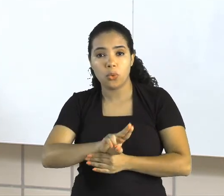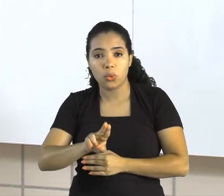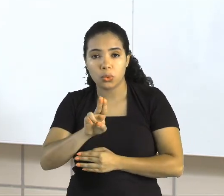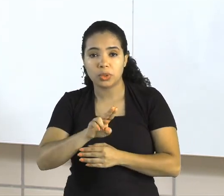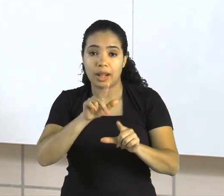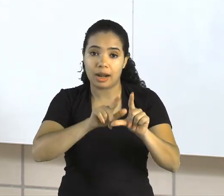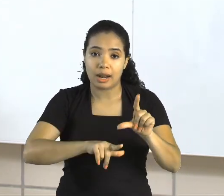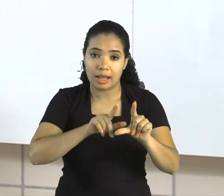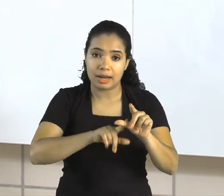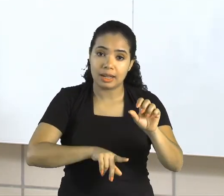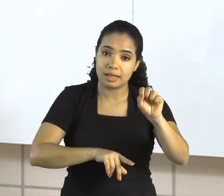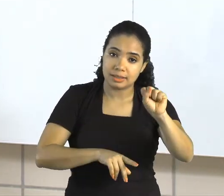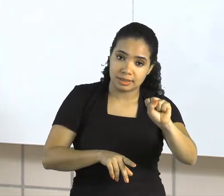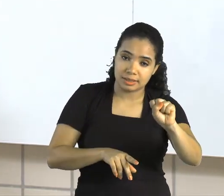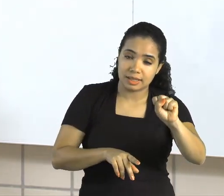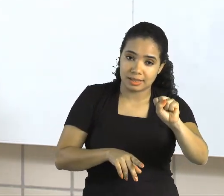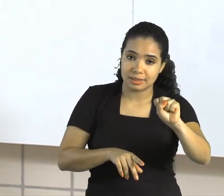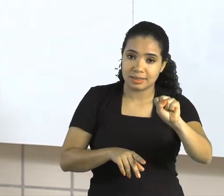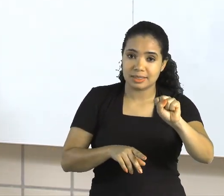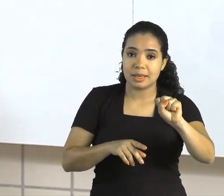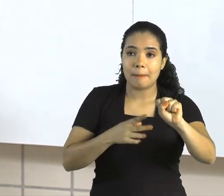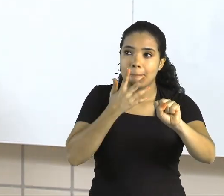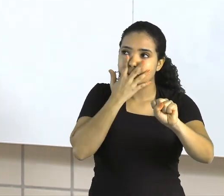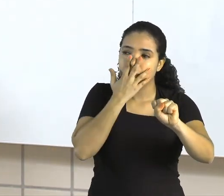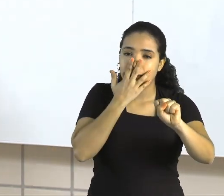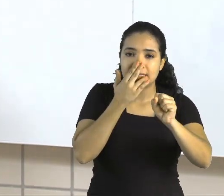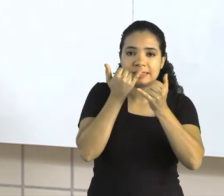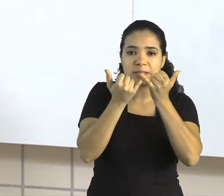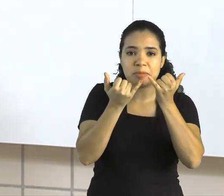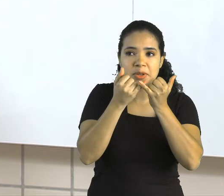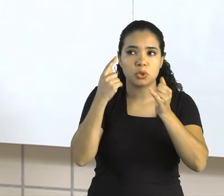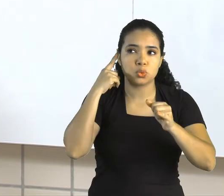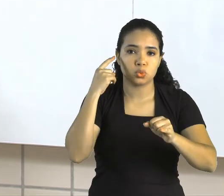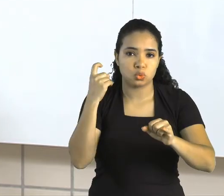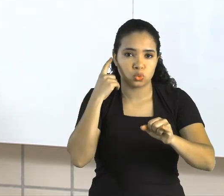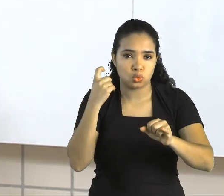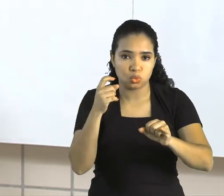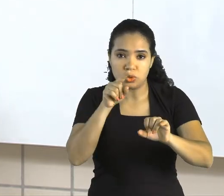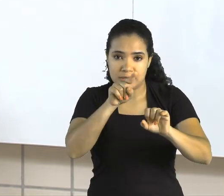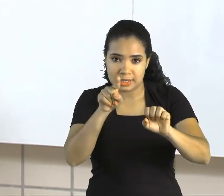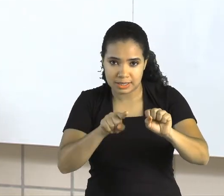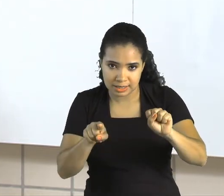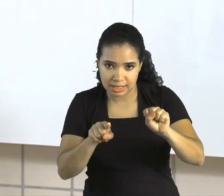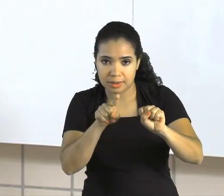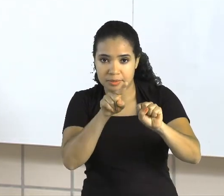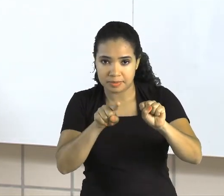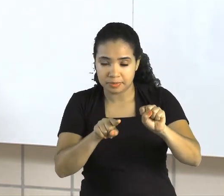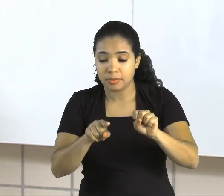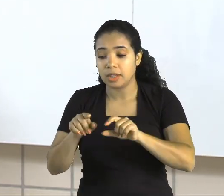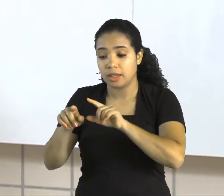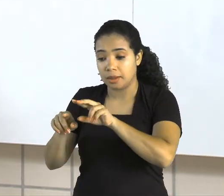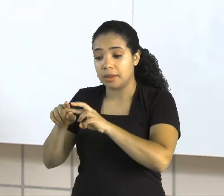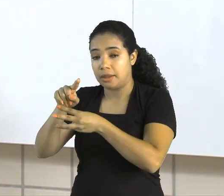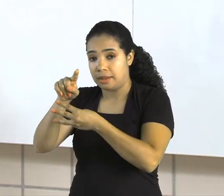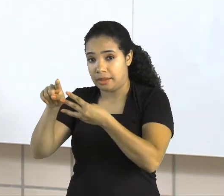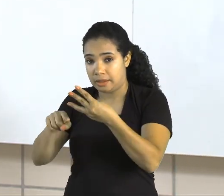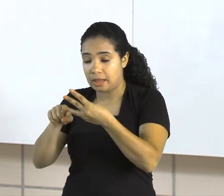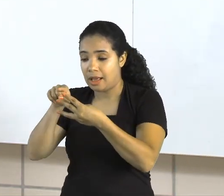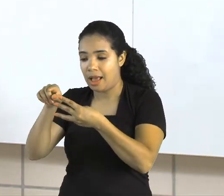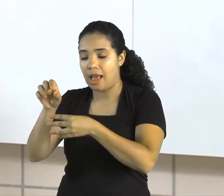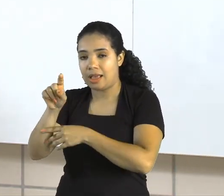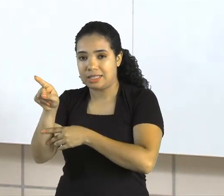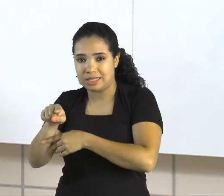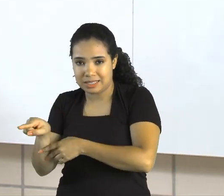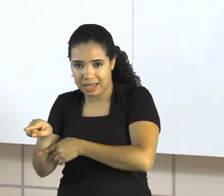da letra S com som de Z e o Z. Nós vimos que o S com som de Z tem